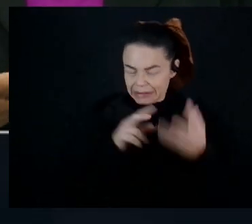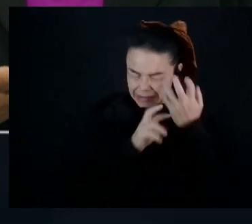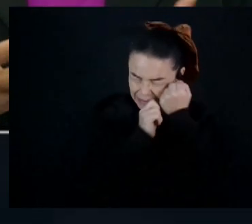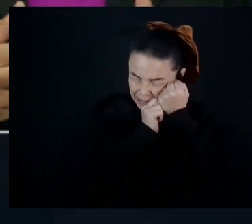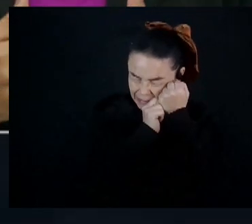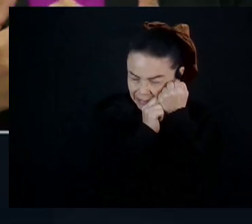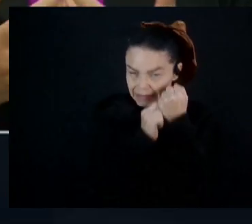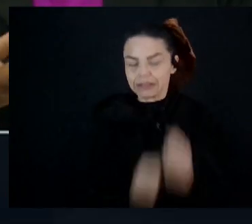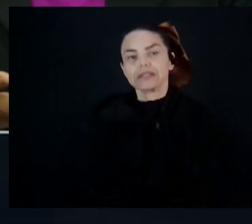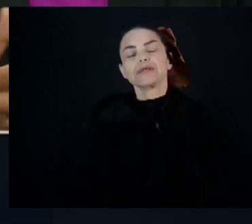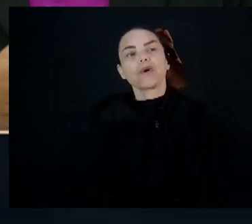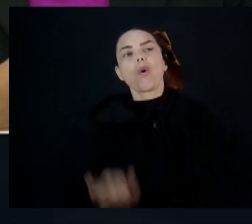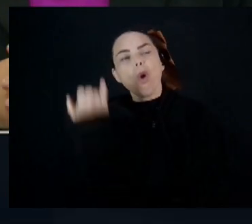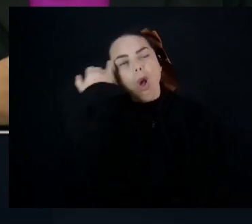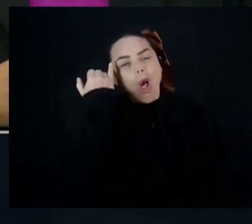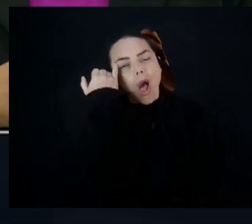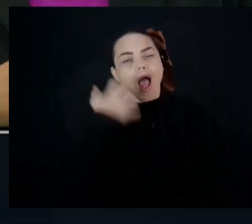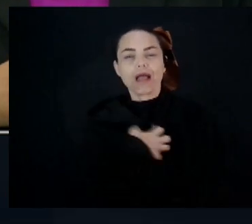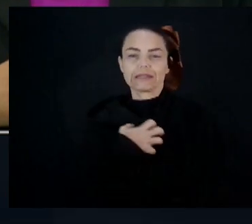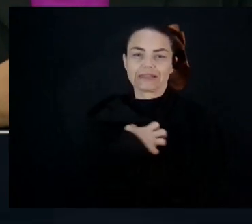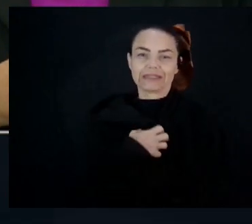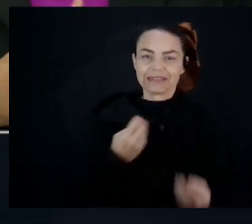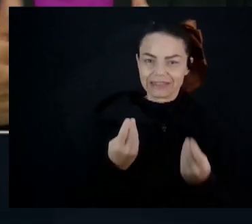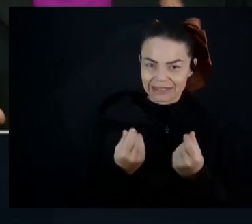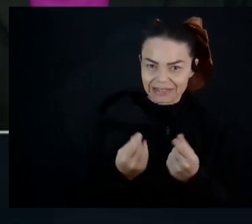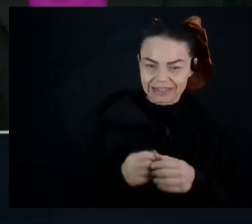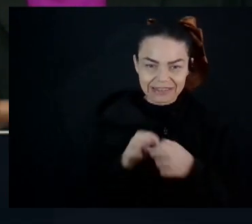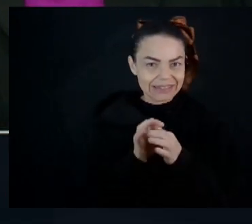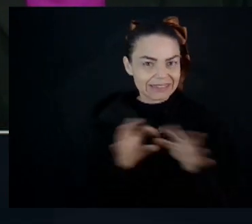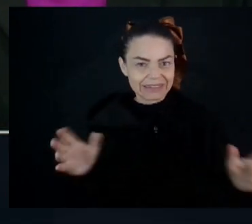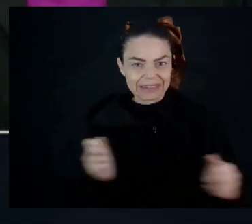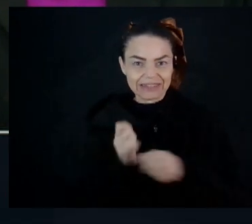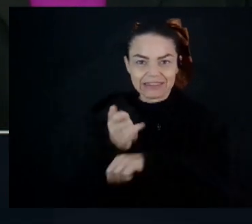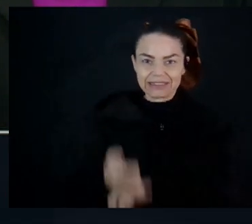de repente, para sentir a sensação de liberdade na madrugada,